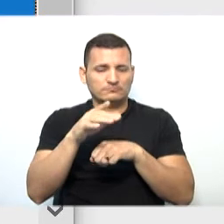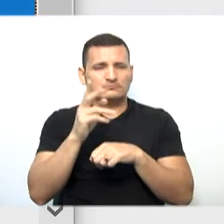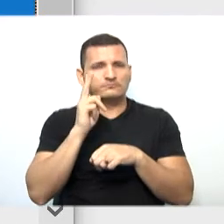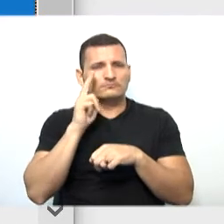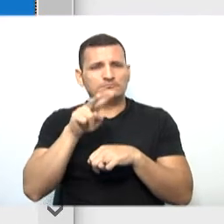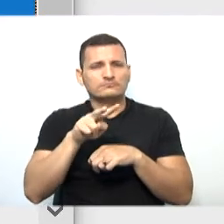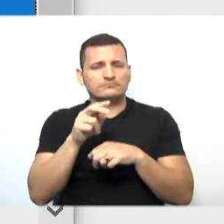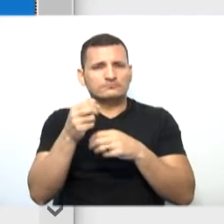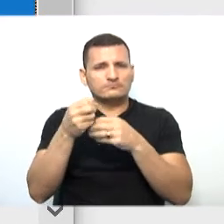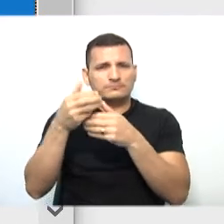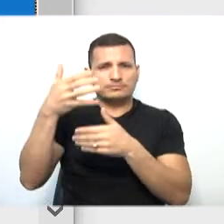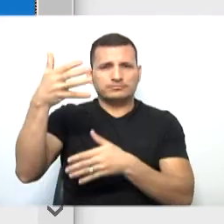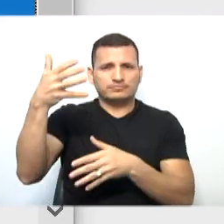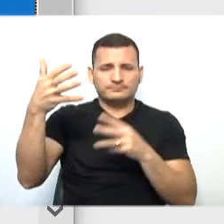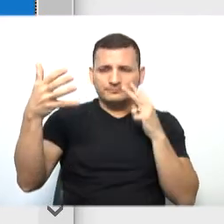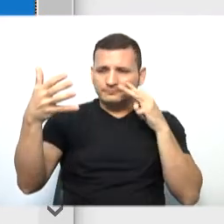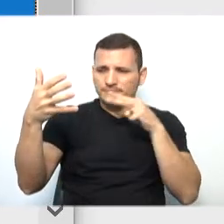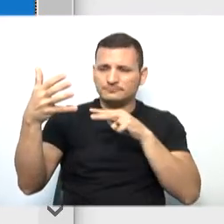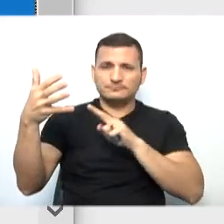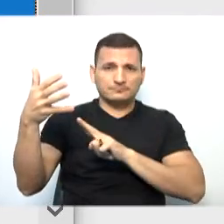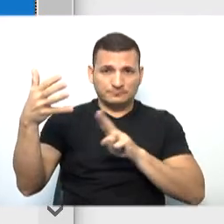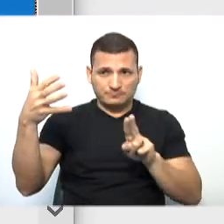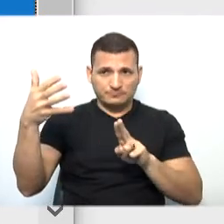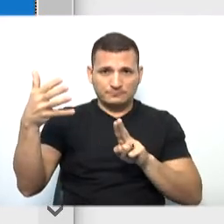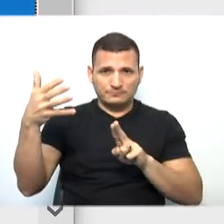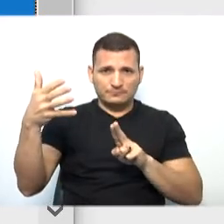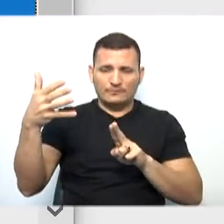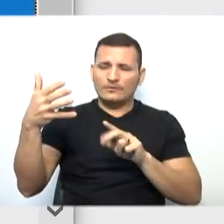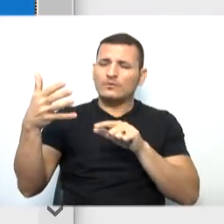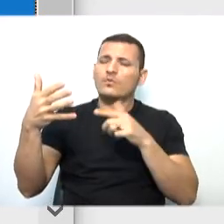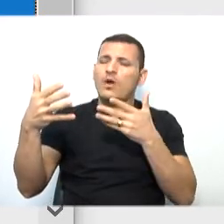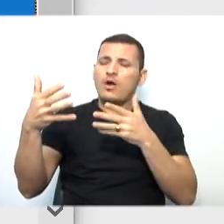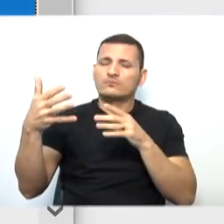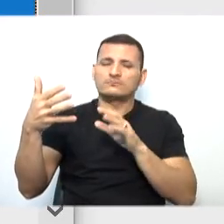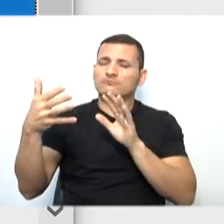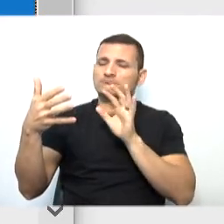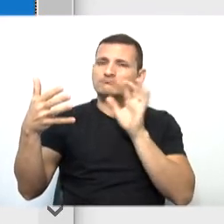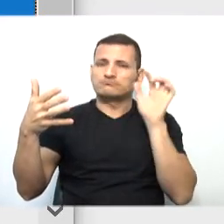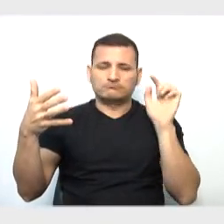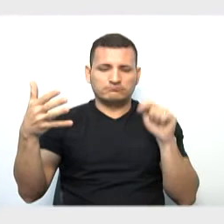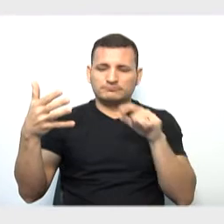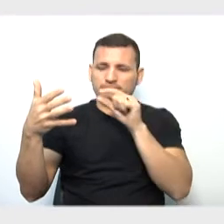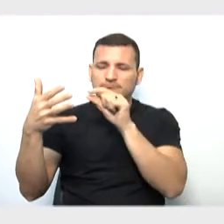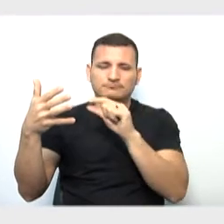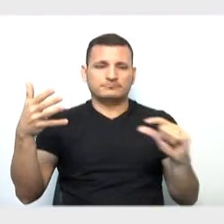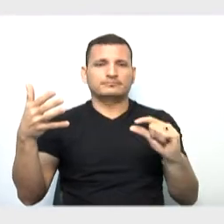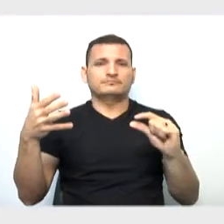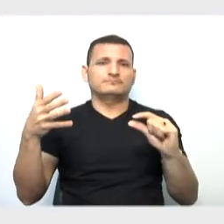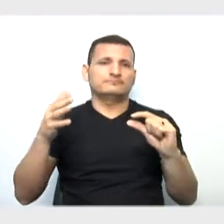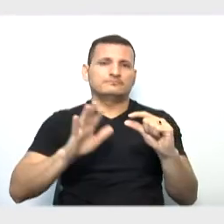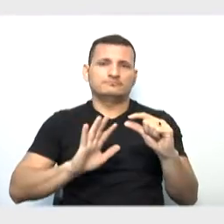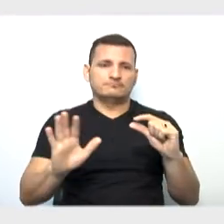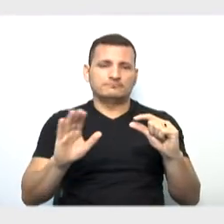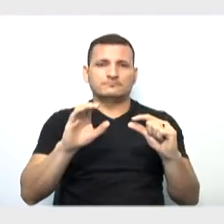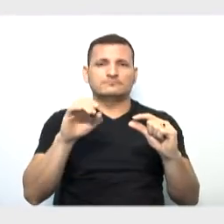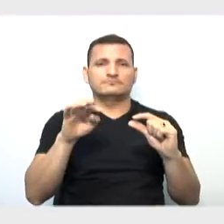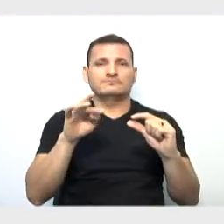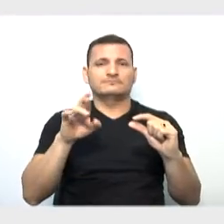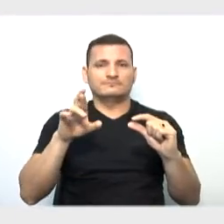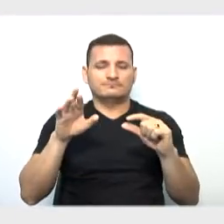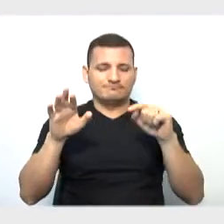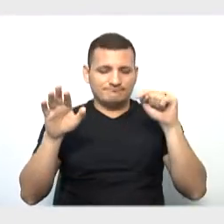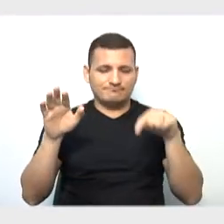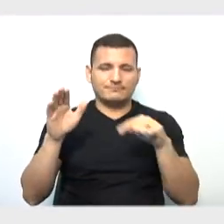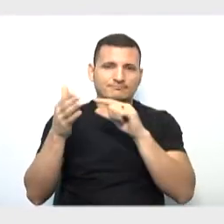nome da função que você quer, do código que você quer, dá o Enter, que ele já vai escrever para